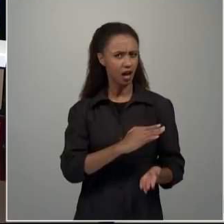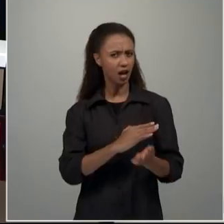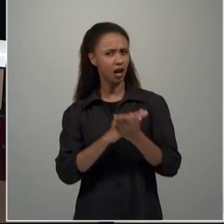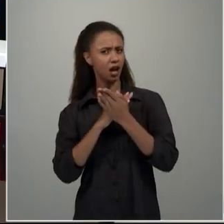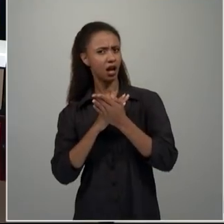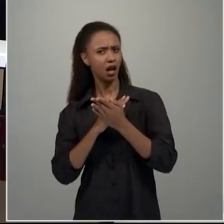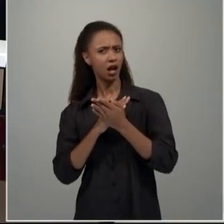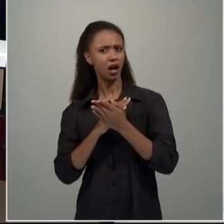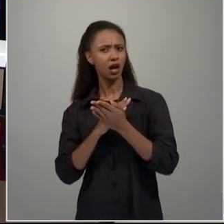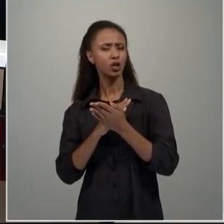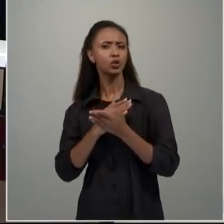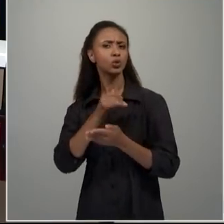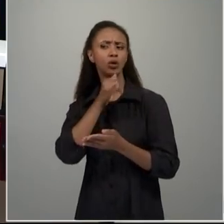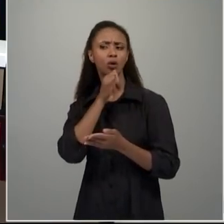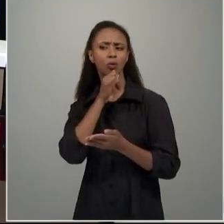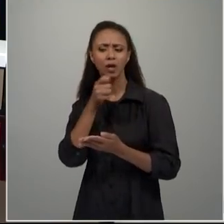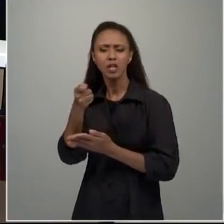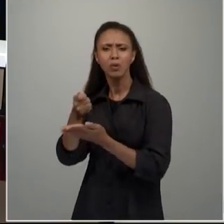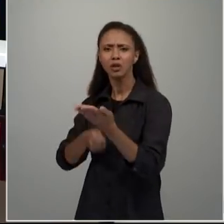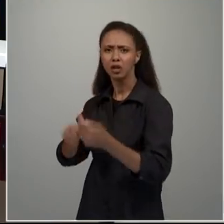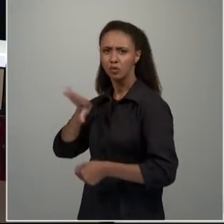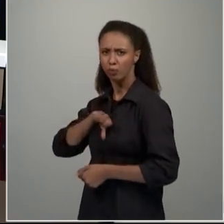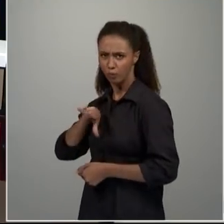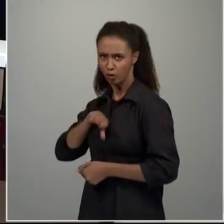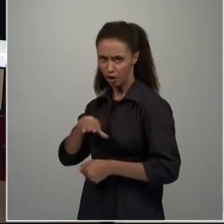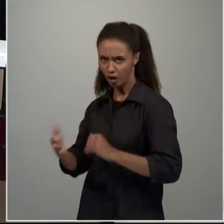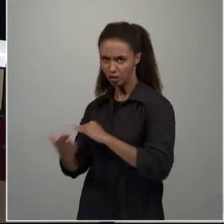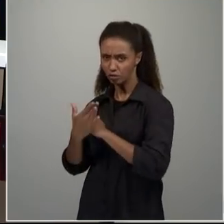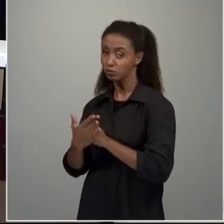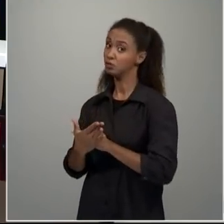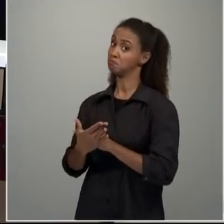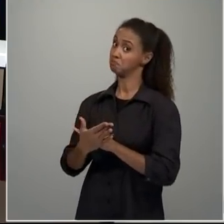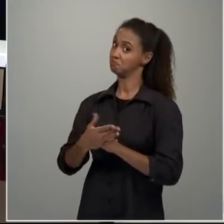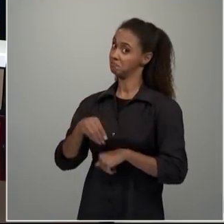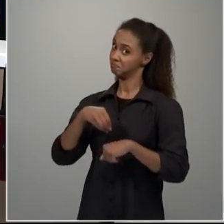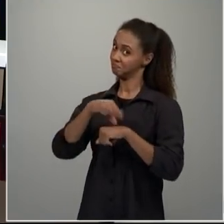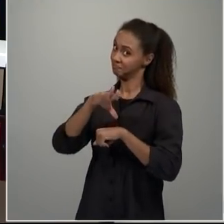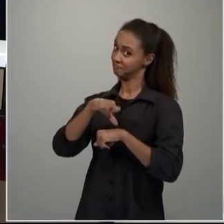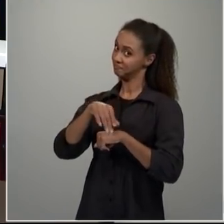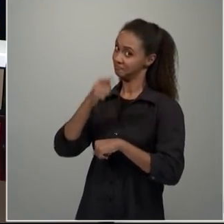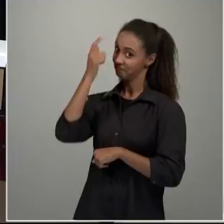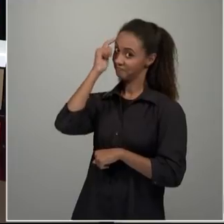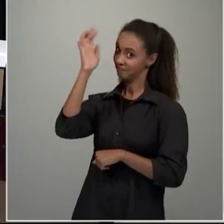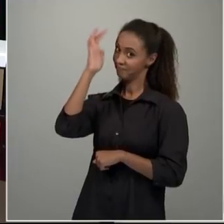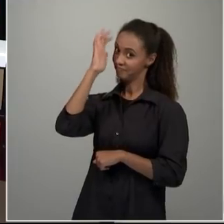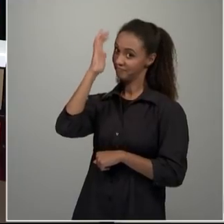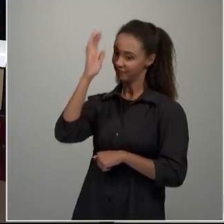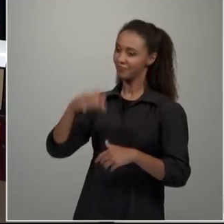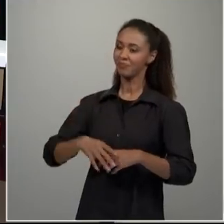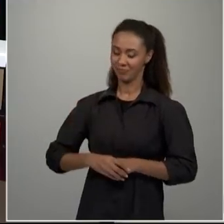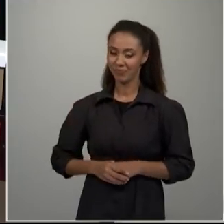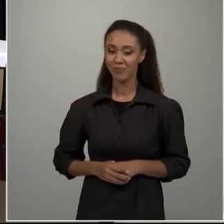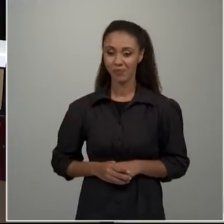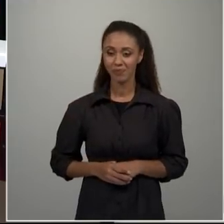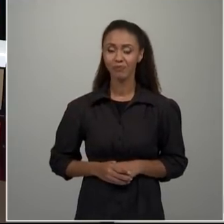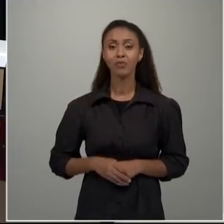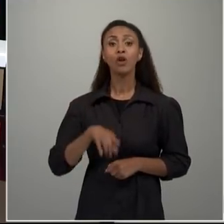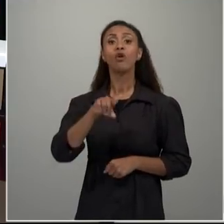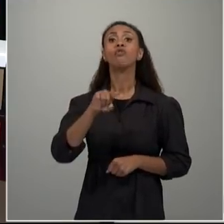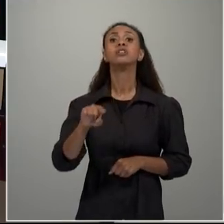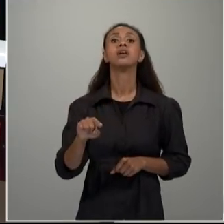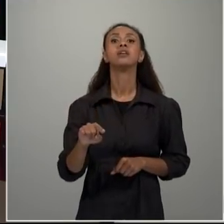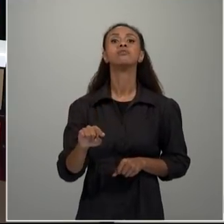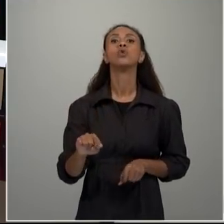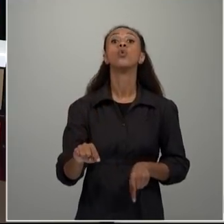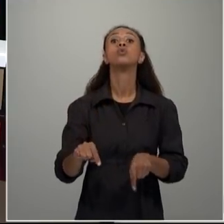administração pública fica a dica vamos tentar usar tá então seria assim qual é o seu desafio qual é